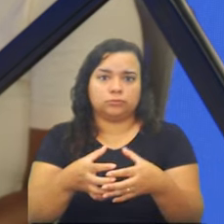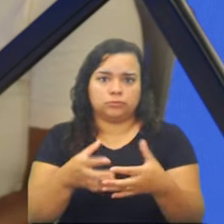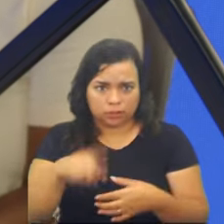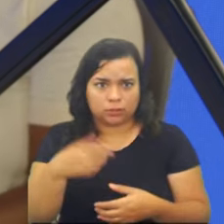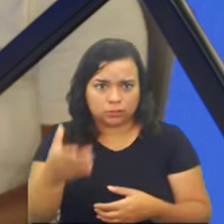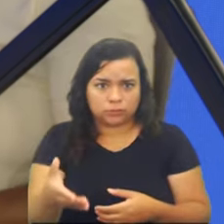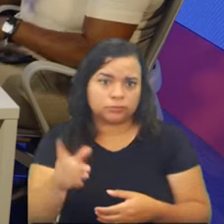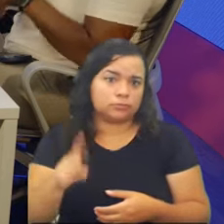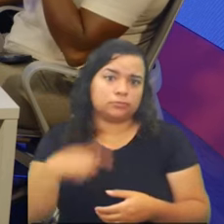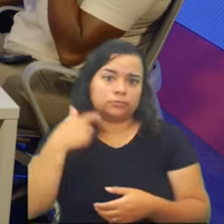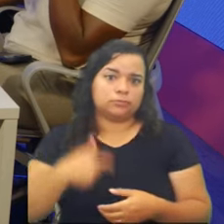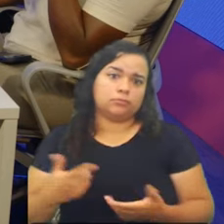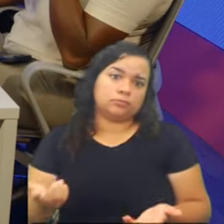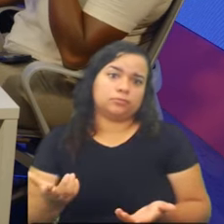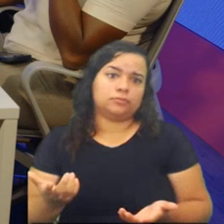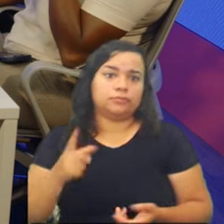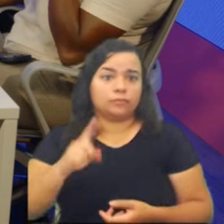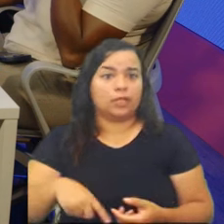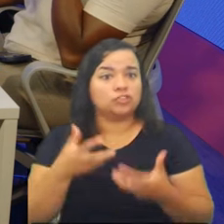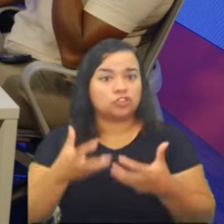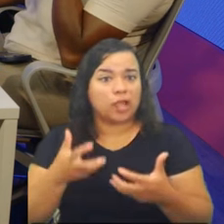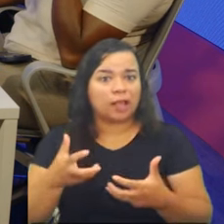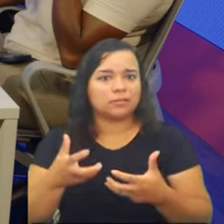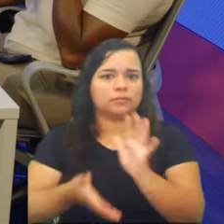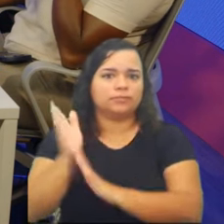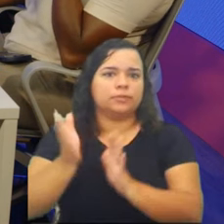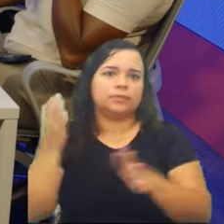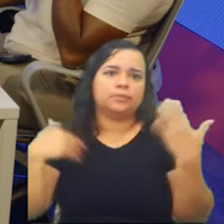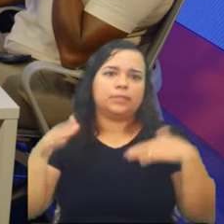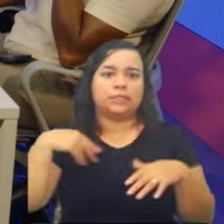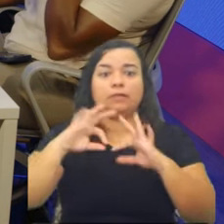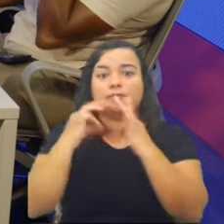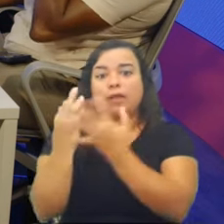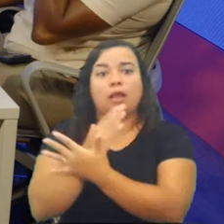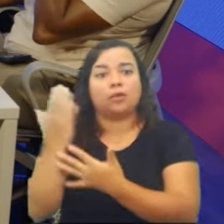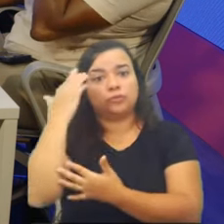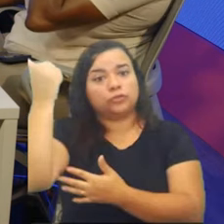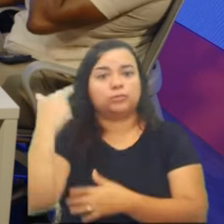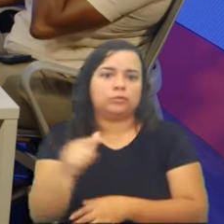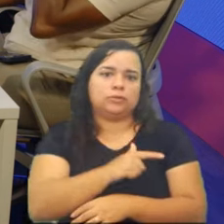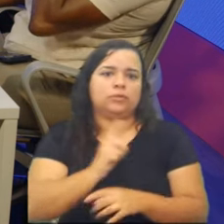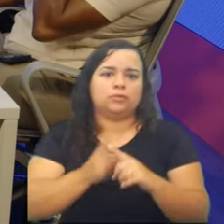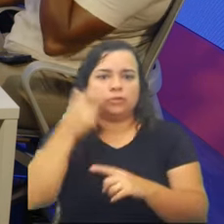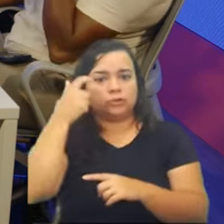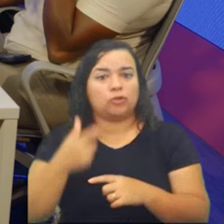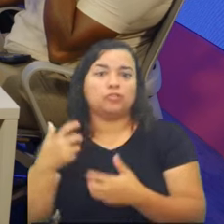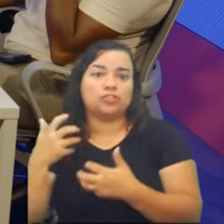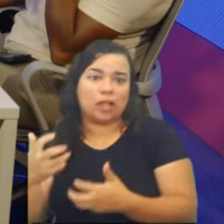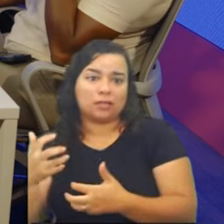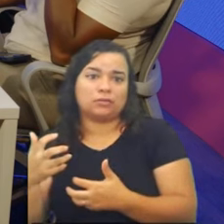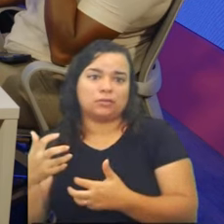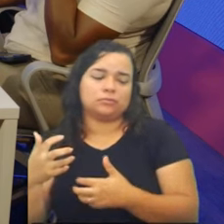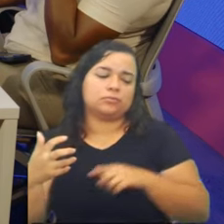ativista eu falo que é a chata do rolê que eu virei a chata do rolê né tem famíliar que já nem chama mais e entre ser a chata do